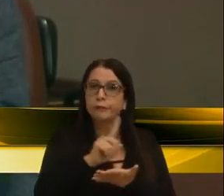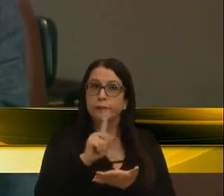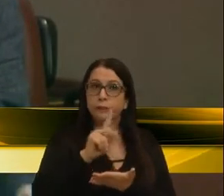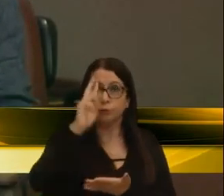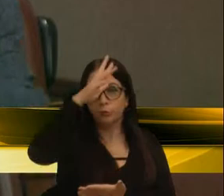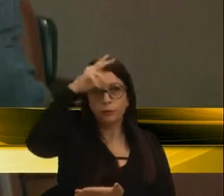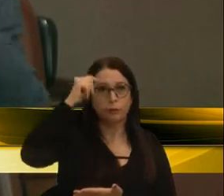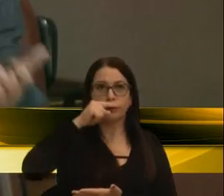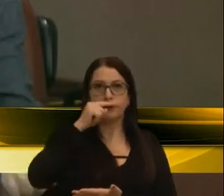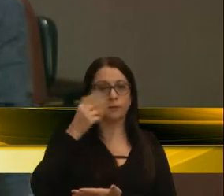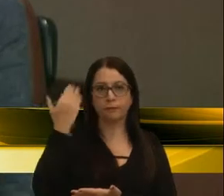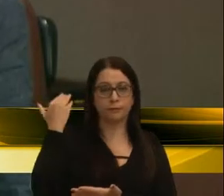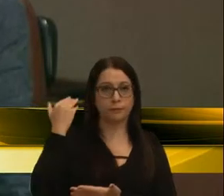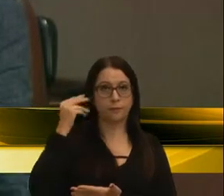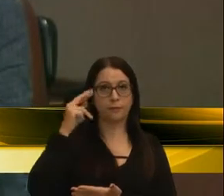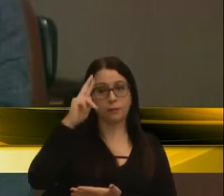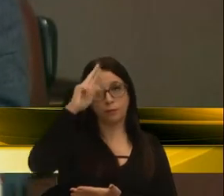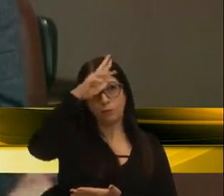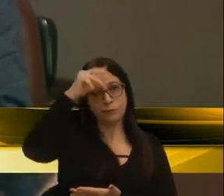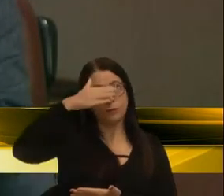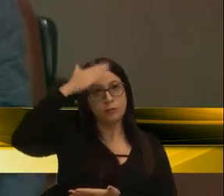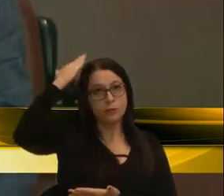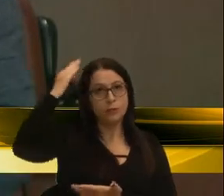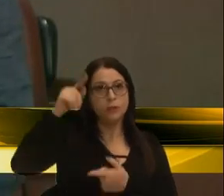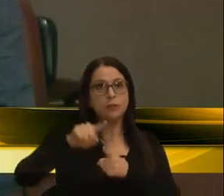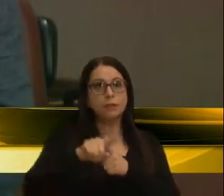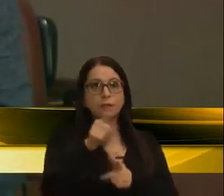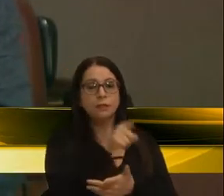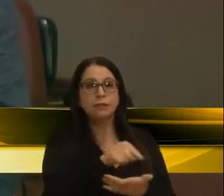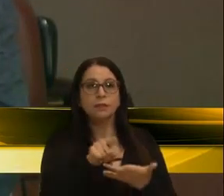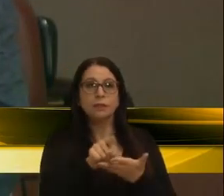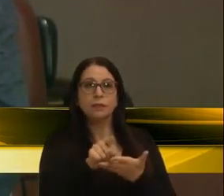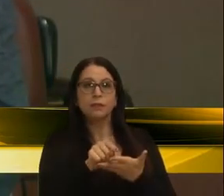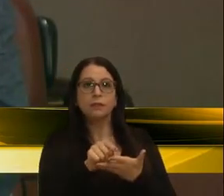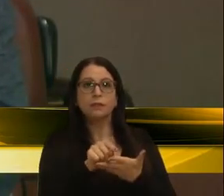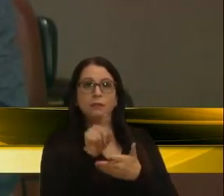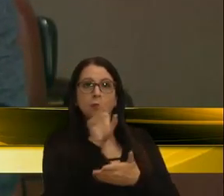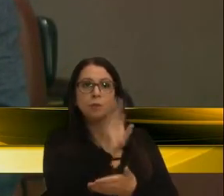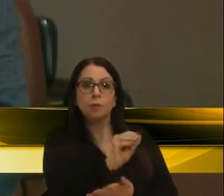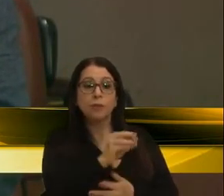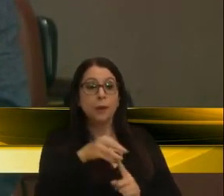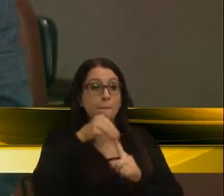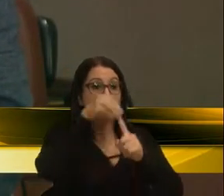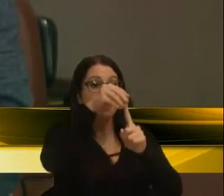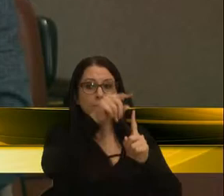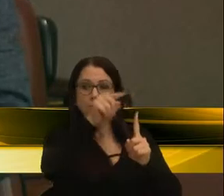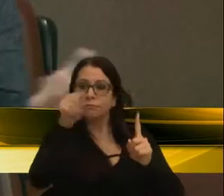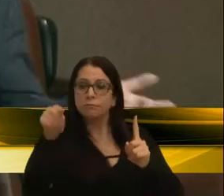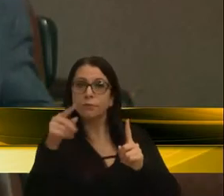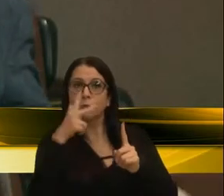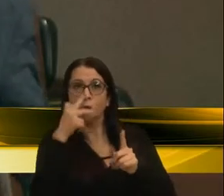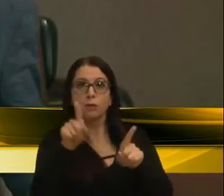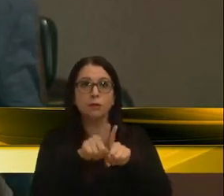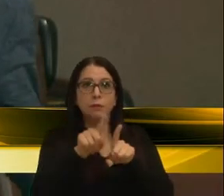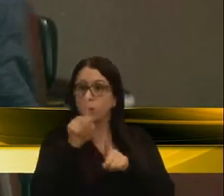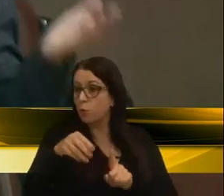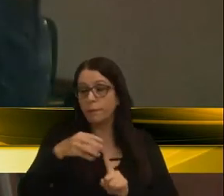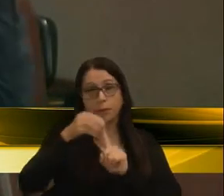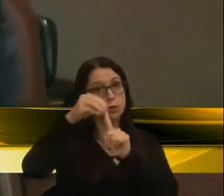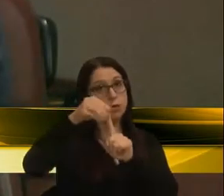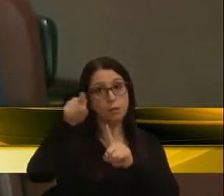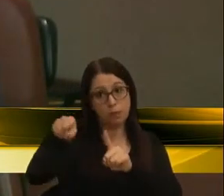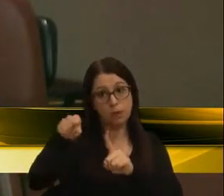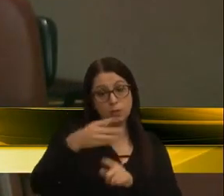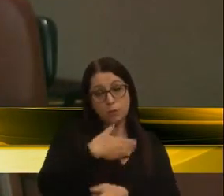prefeito Sartori ou do prefeito Alceu. É uma questão de estabelecer prioridades, como também não é prioridade para